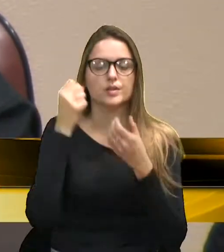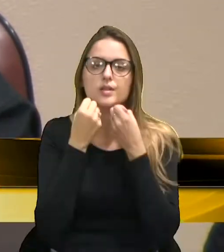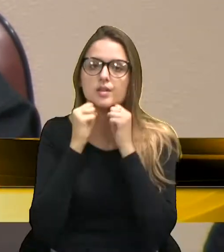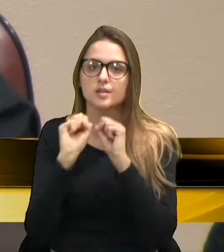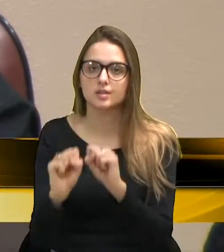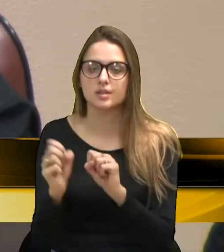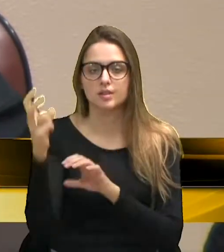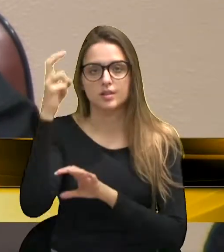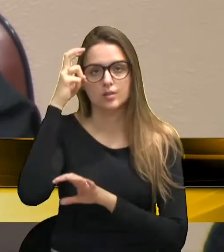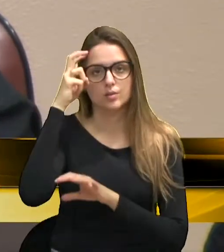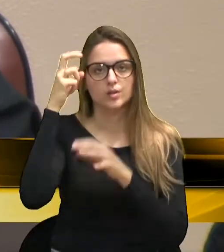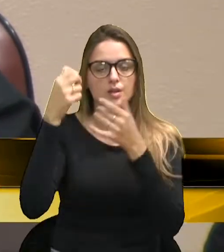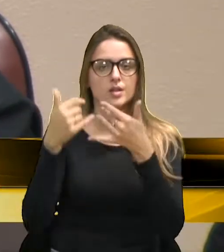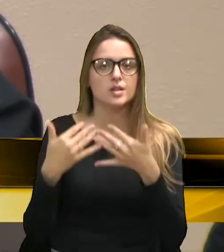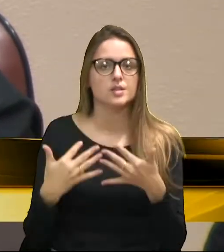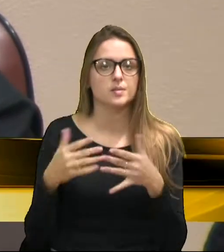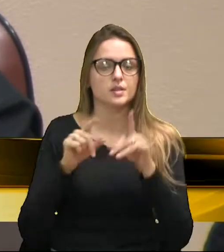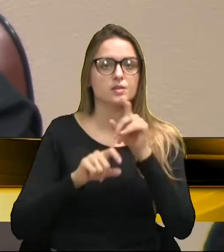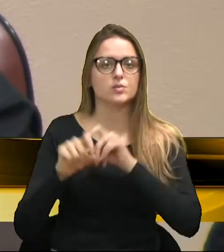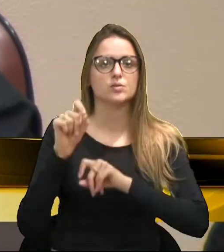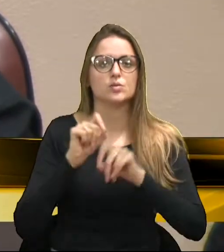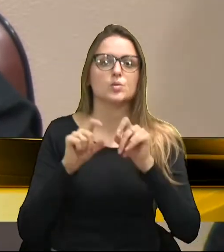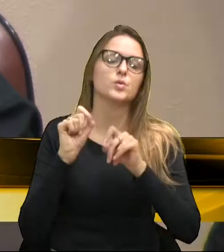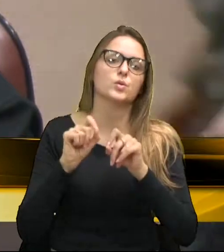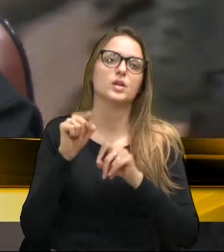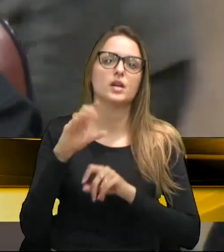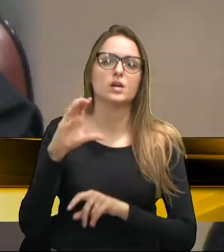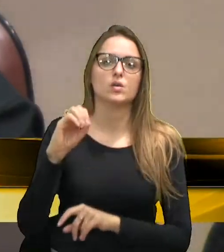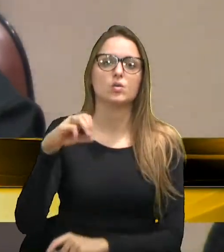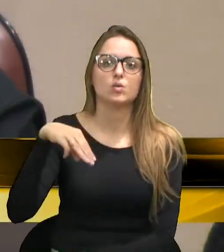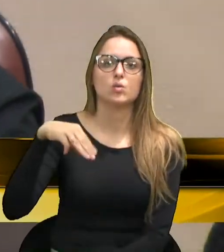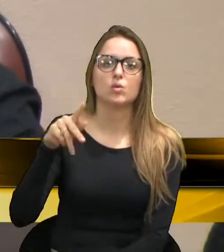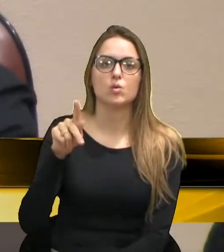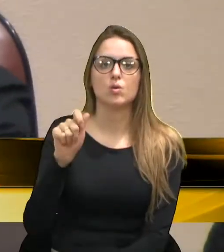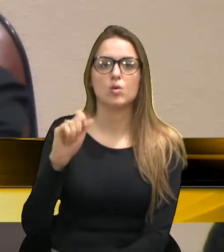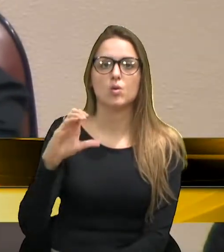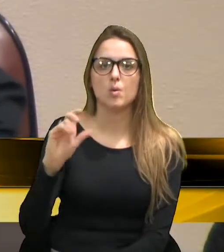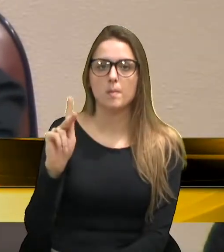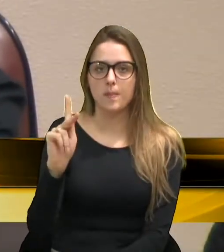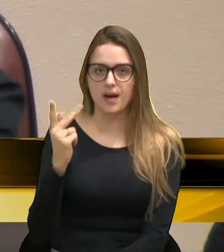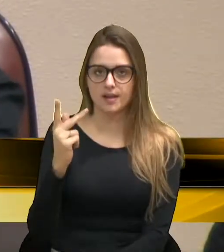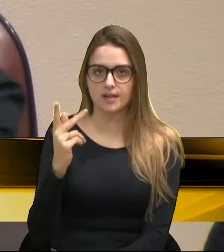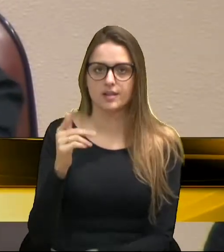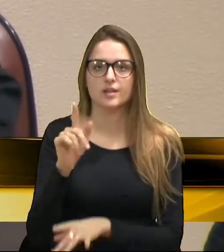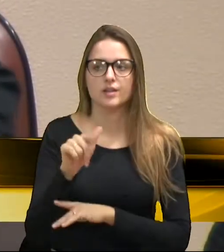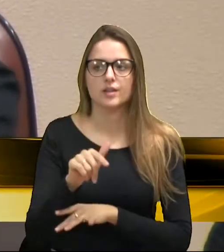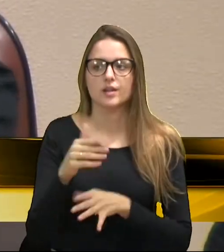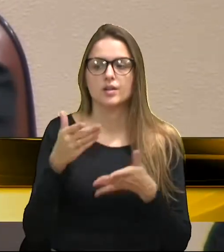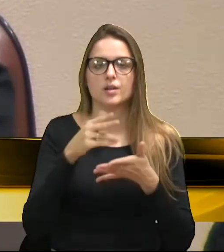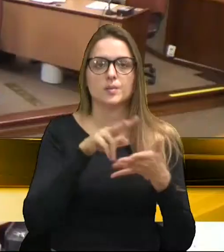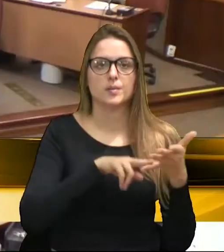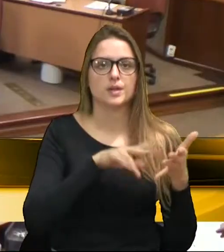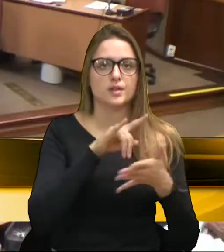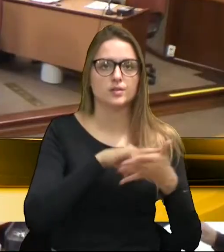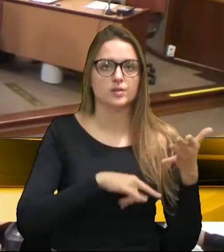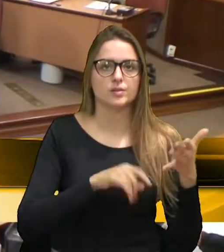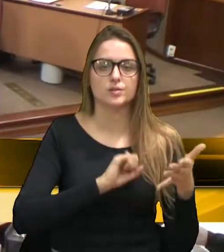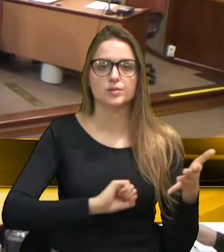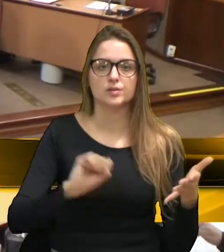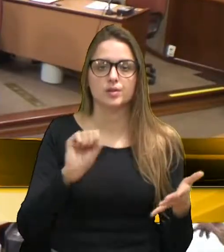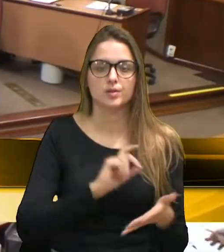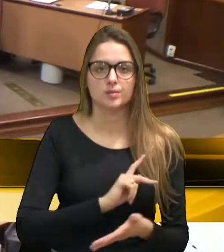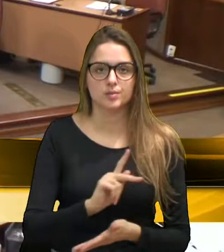Municipal de Cultura, informações sobre o que compete ao COMPAC. Com a palavra, o autor para a leitura do requerimento. Senhor